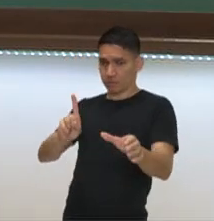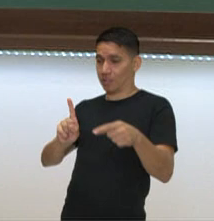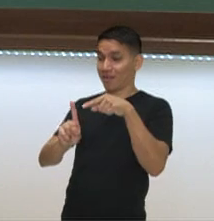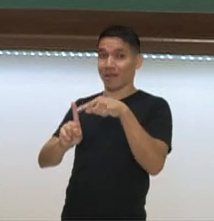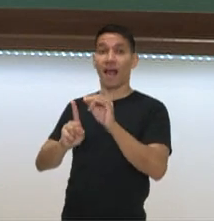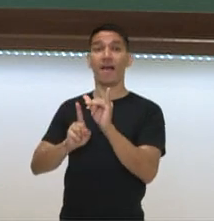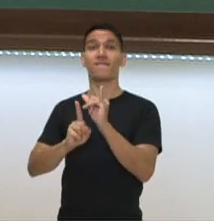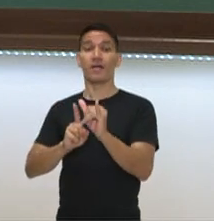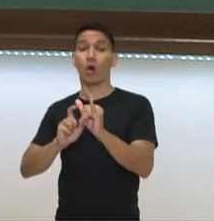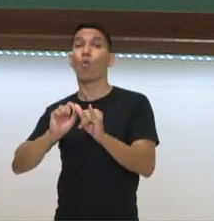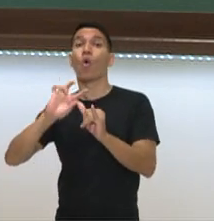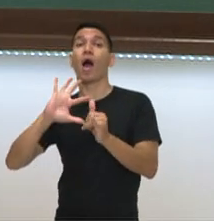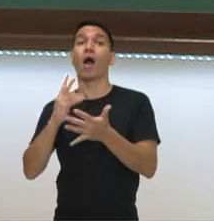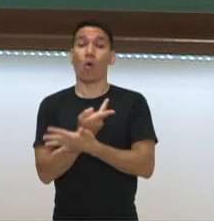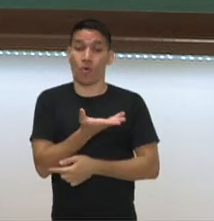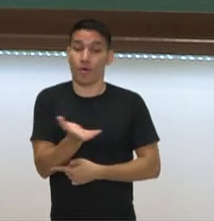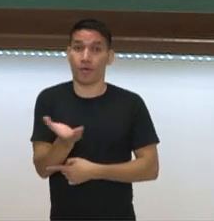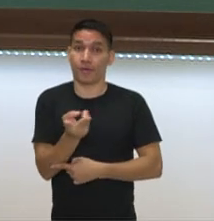está acontecendo.